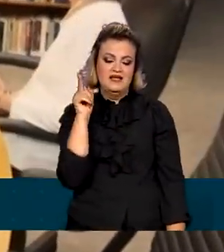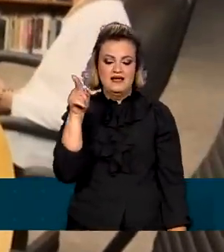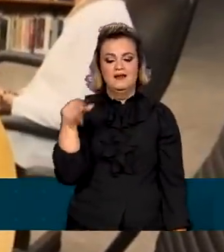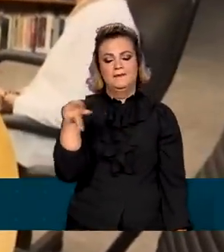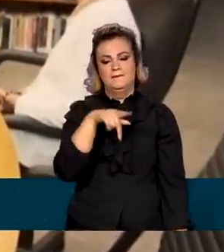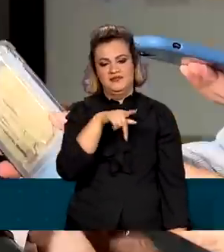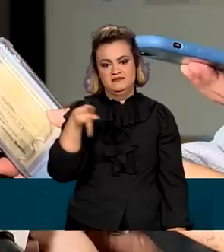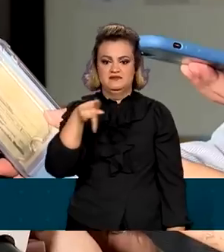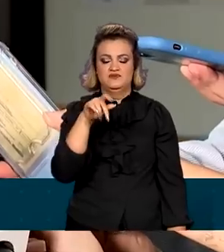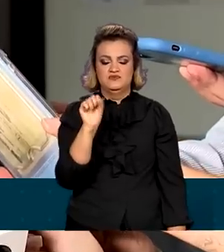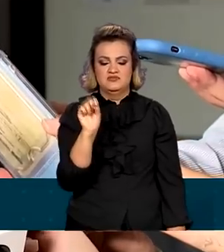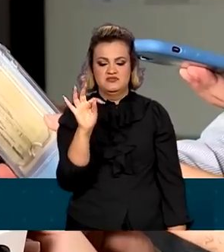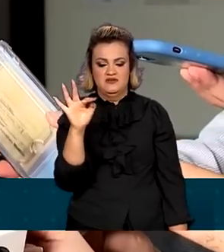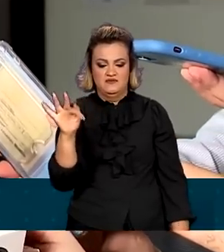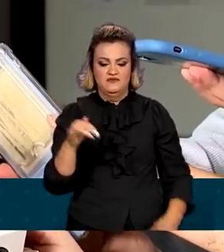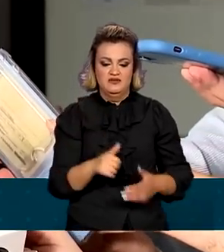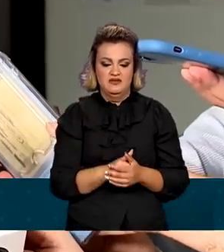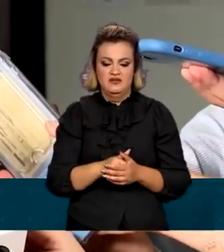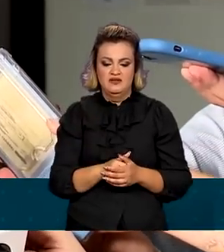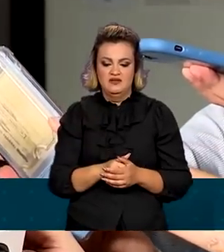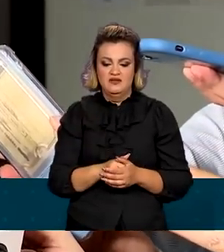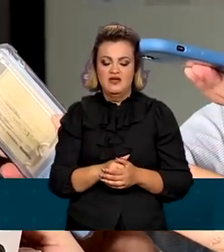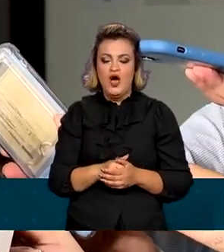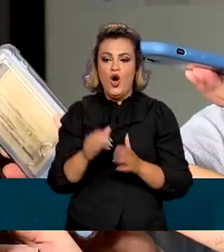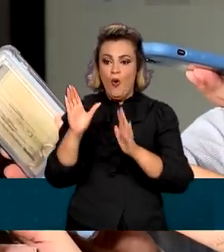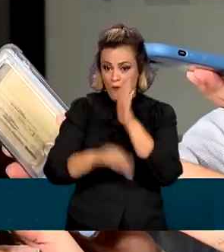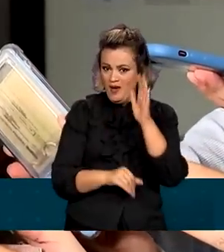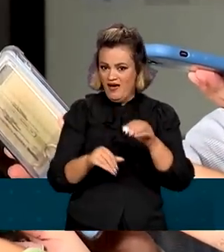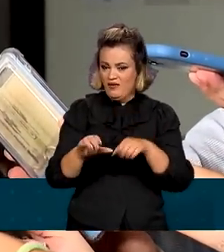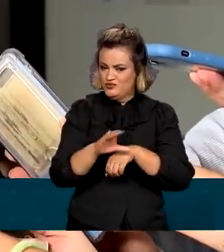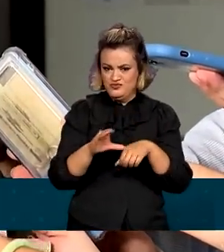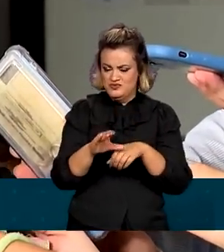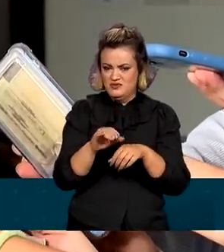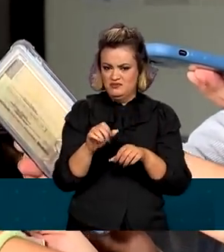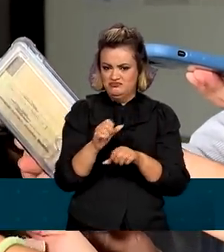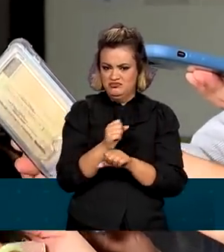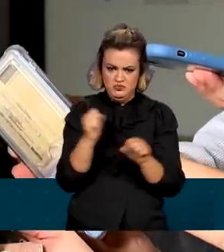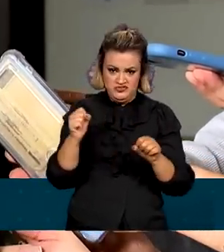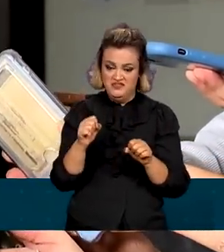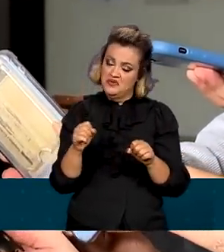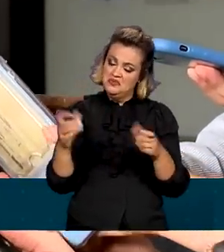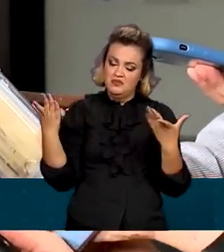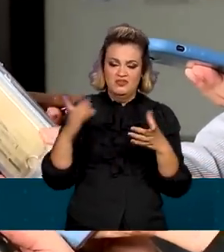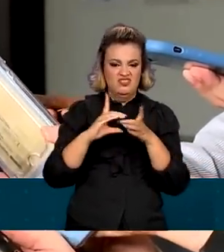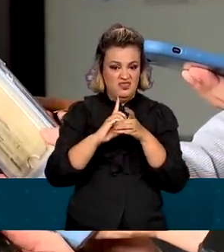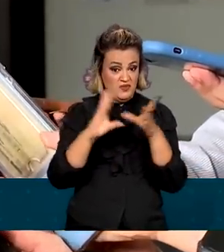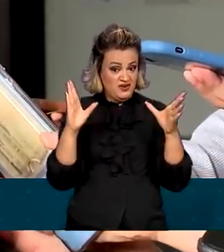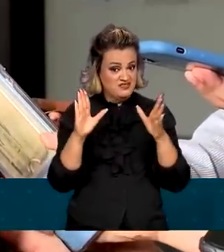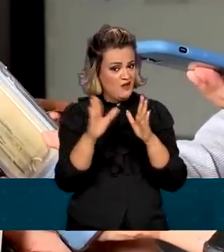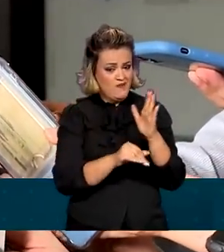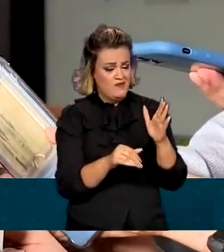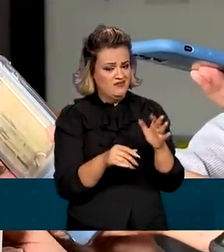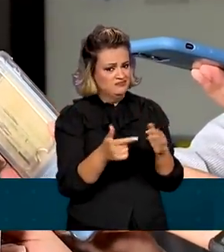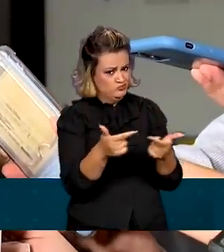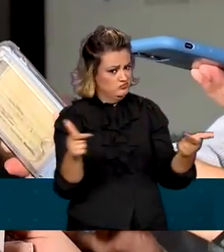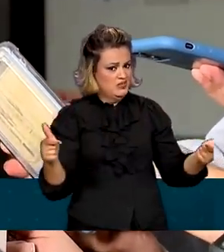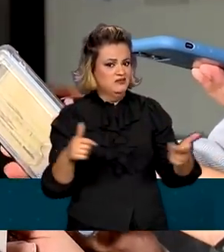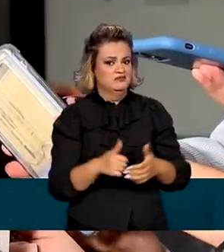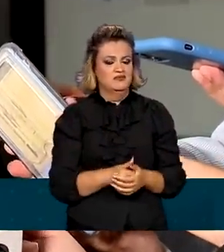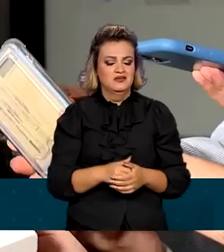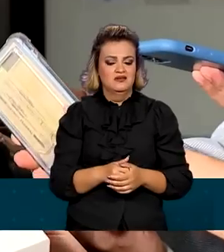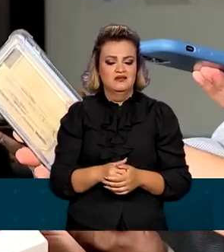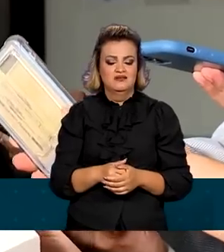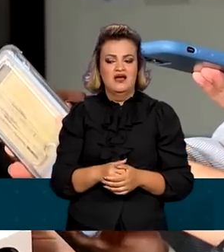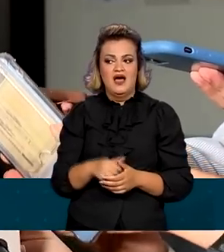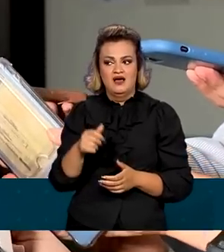presidente da Corte. Assim como ninguém rouba a Constituição, ninguém rouba a democracia, disse isso a ministra Rosa. E a